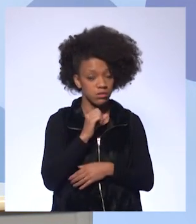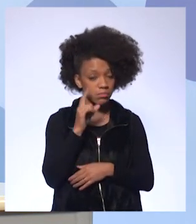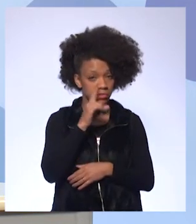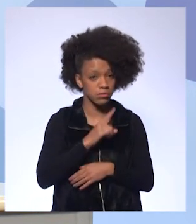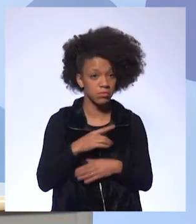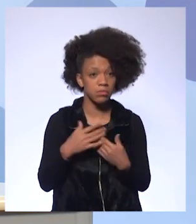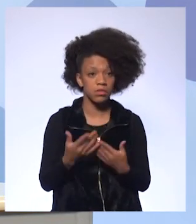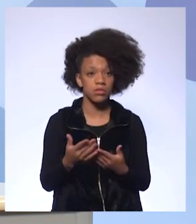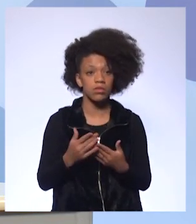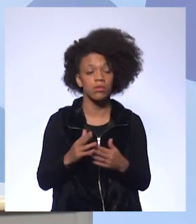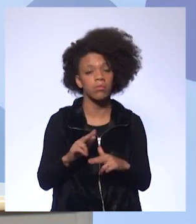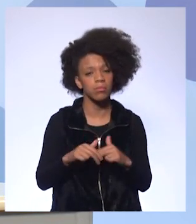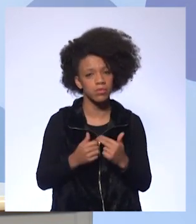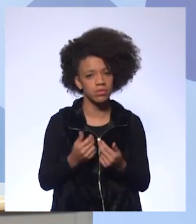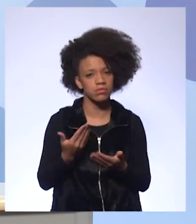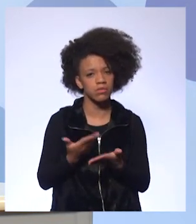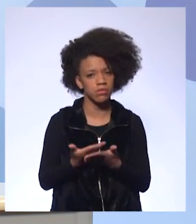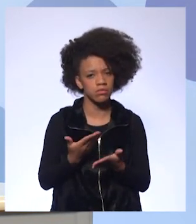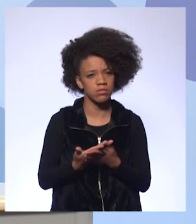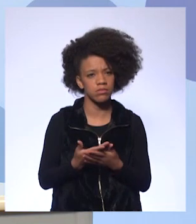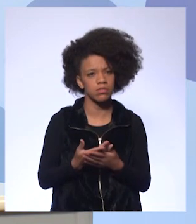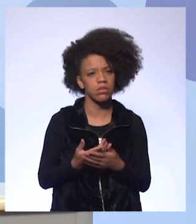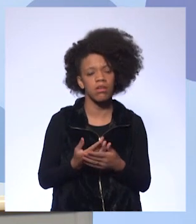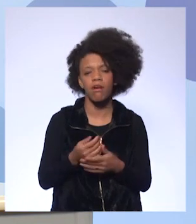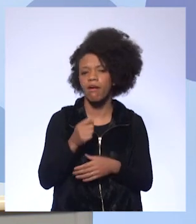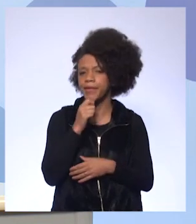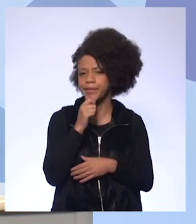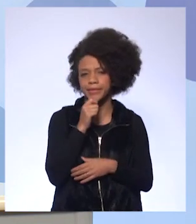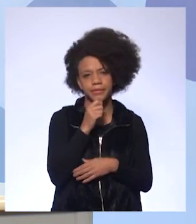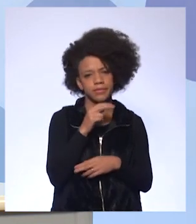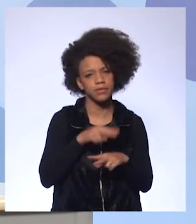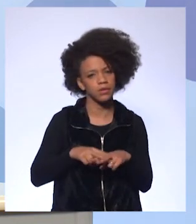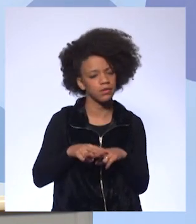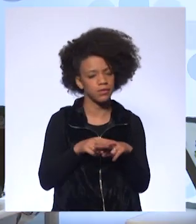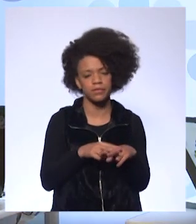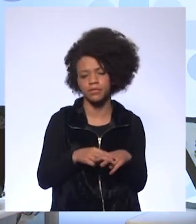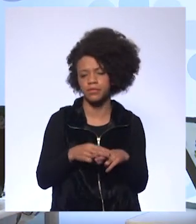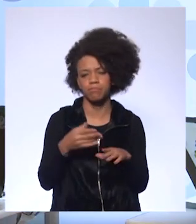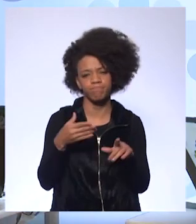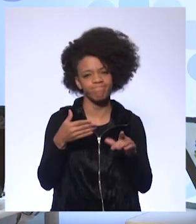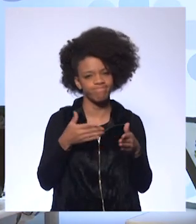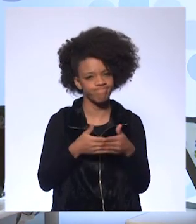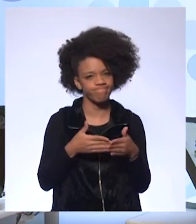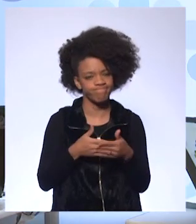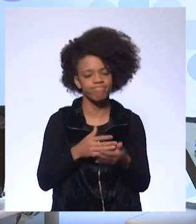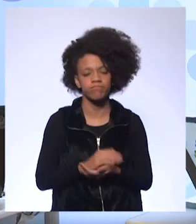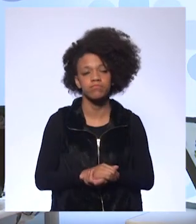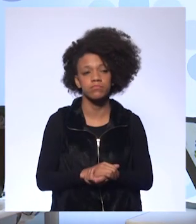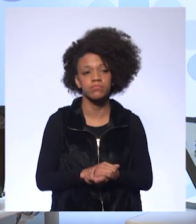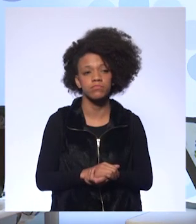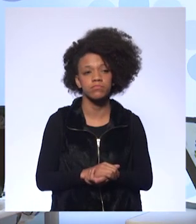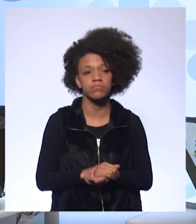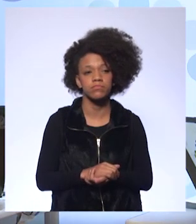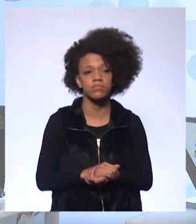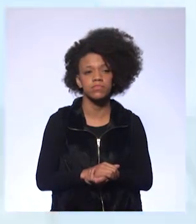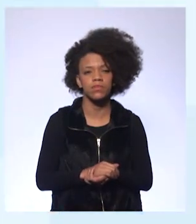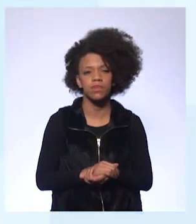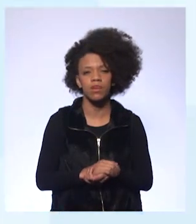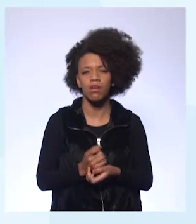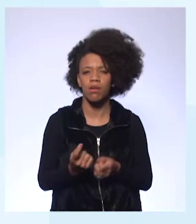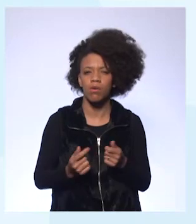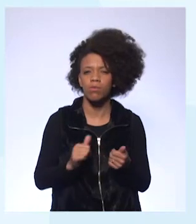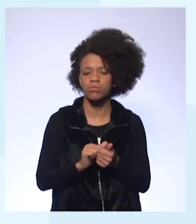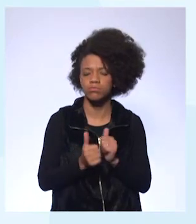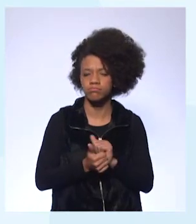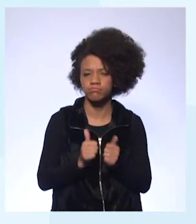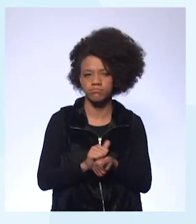então provavelmente por isso que as aulas não estão repositório ainda Ah tá olha só a gente pode fazer alguns ajustes